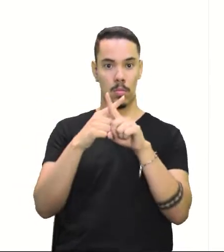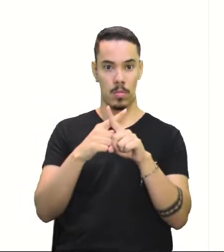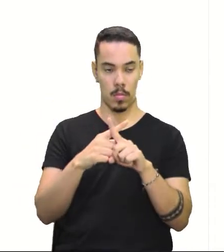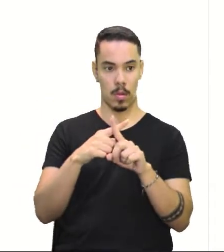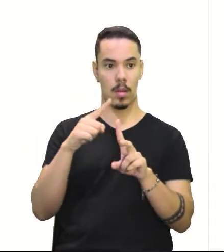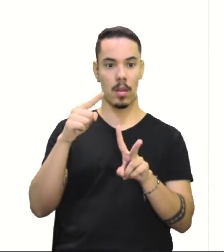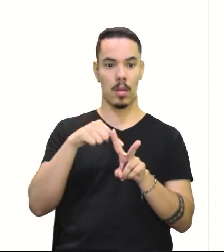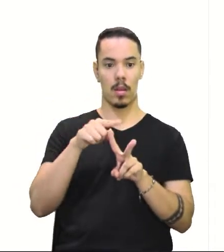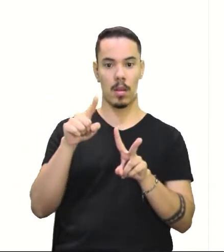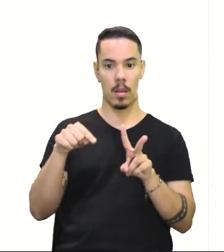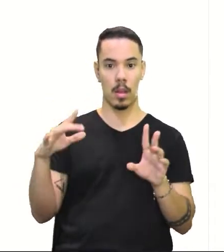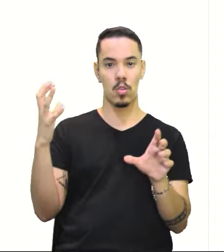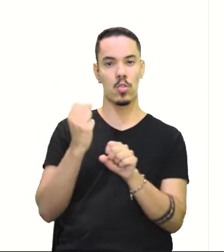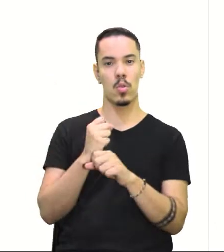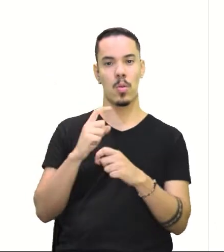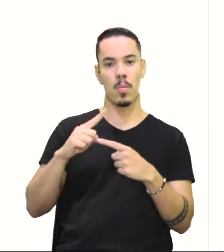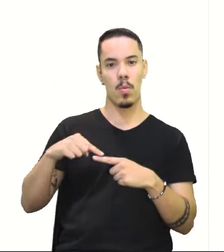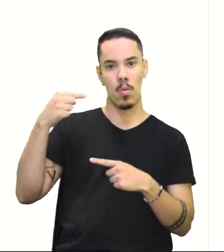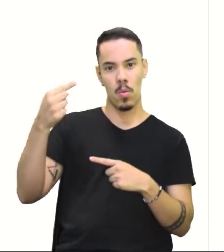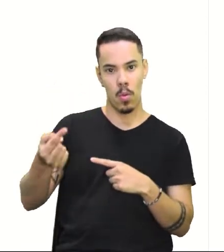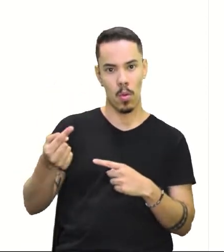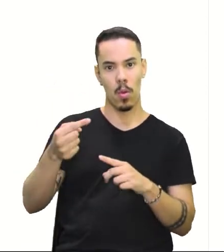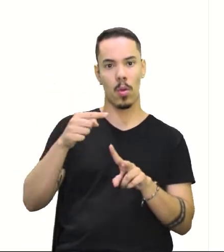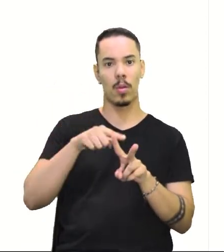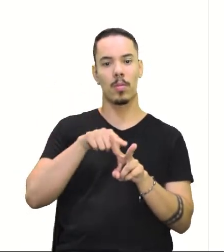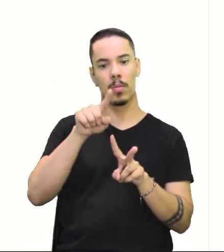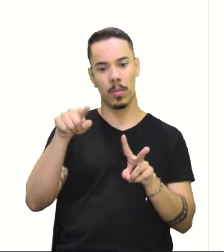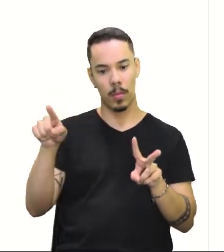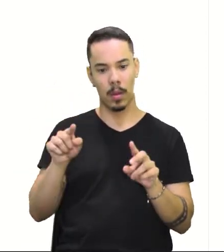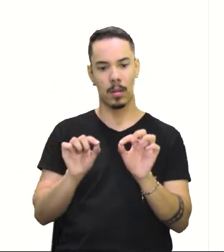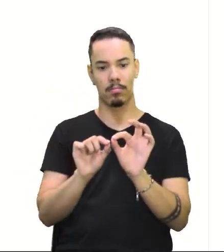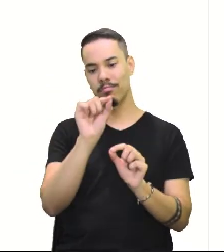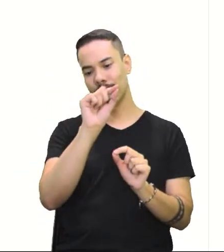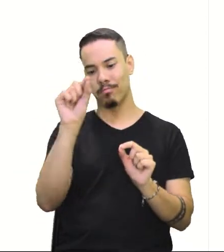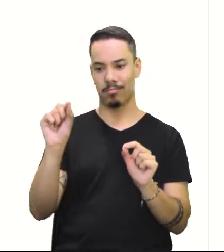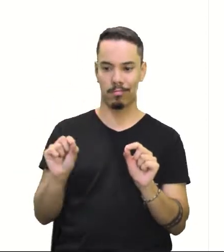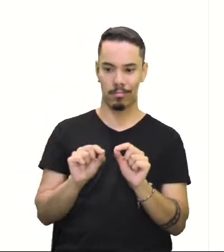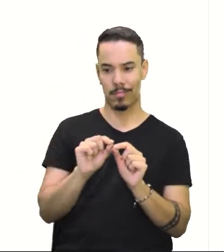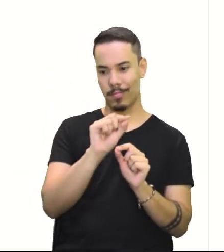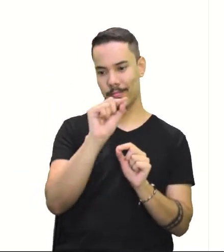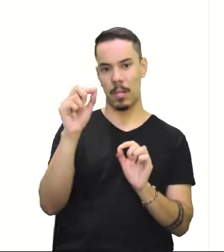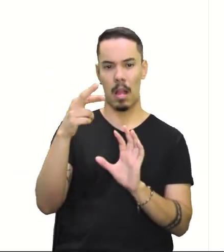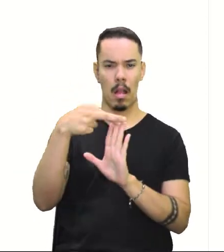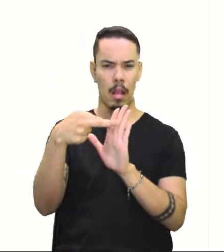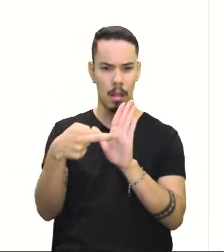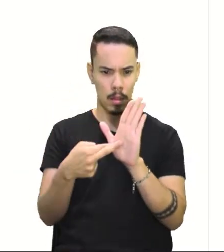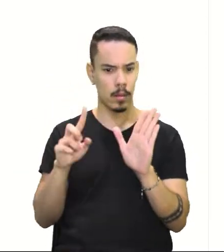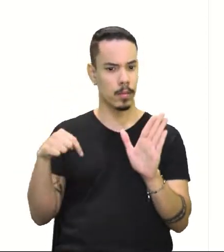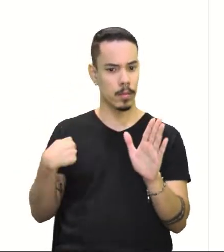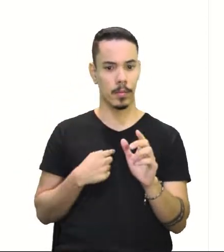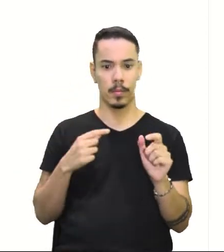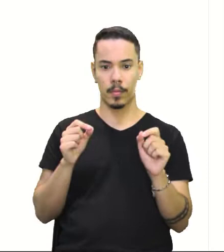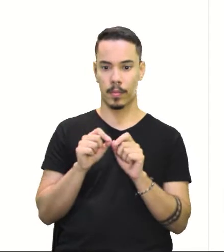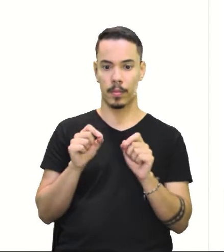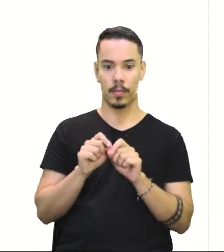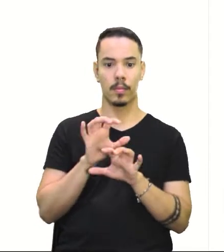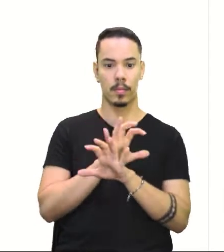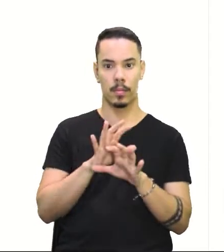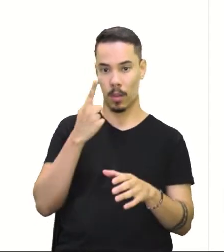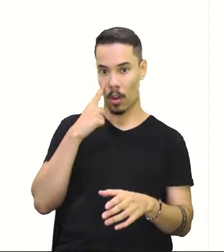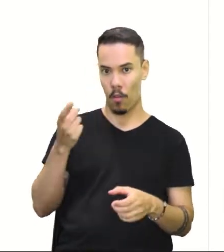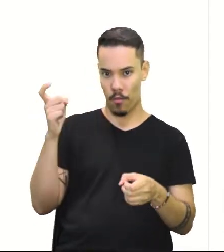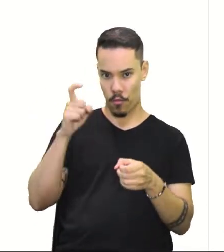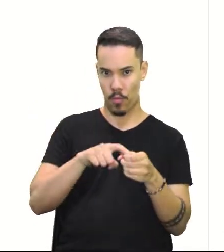e soma com o próximo, multiplica pela raiz e soma com o próximo. Então, isso a gente foi fazendo. Vamos voltar aqui rapidinho para a